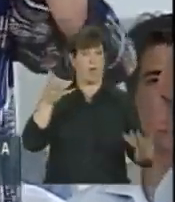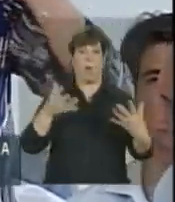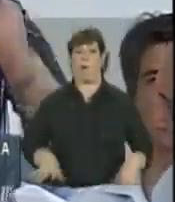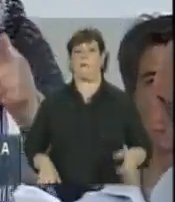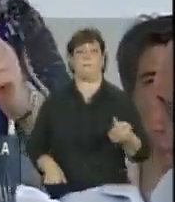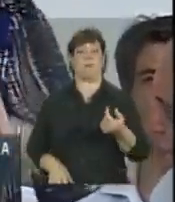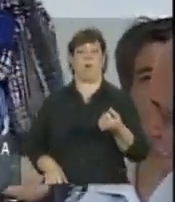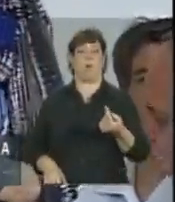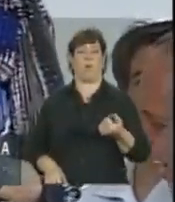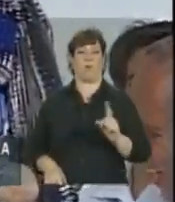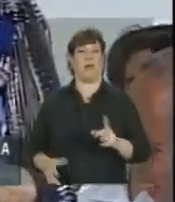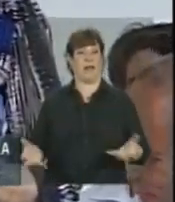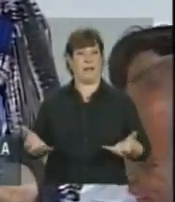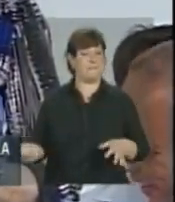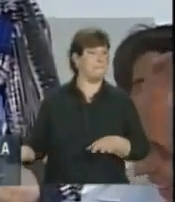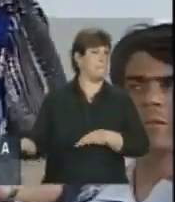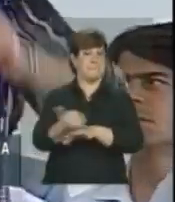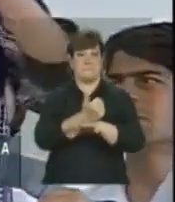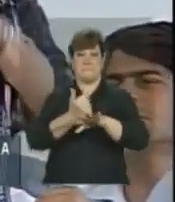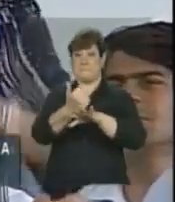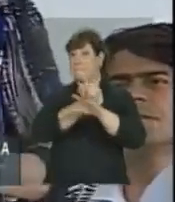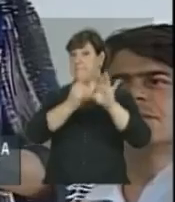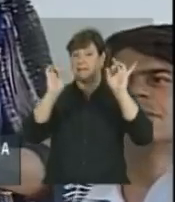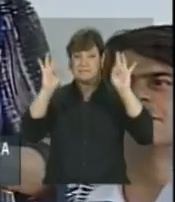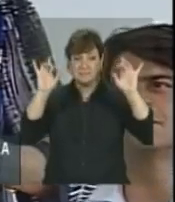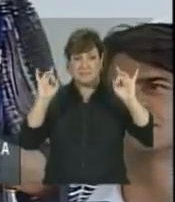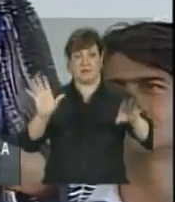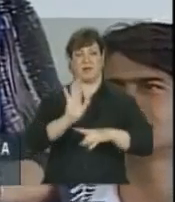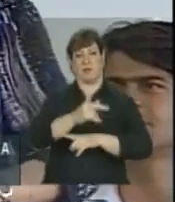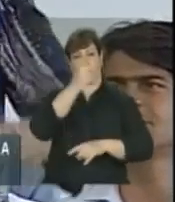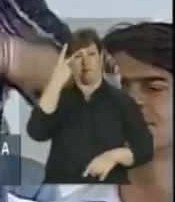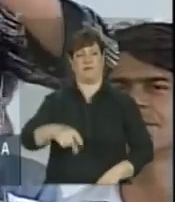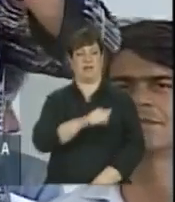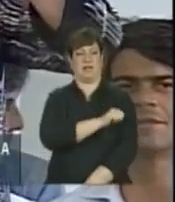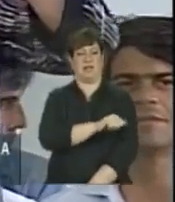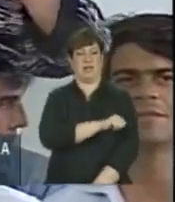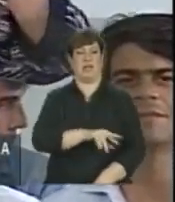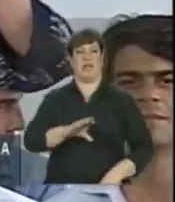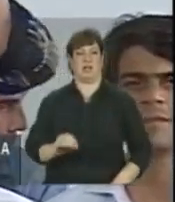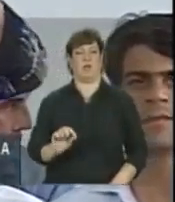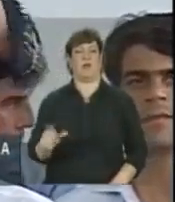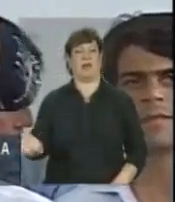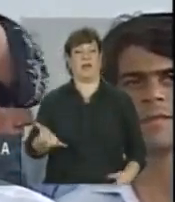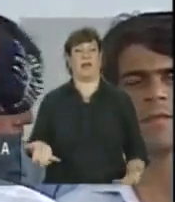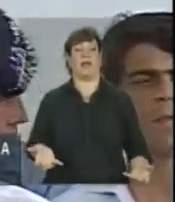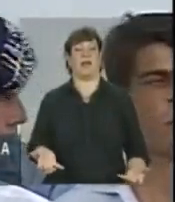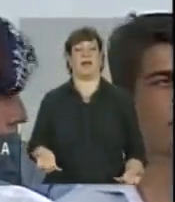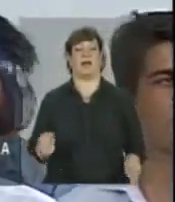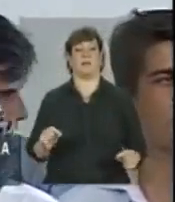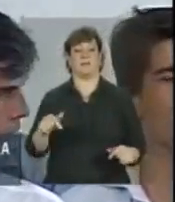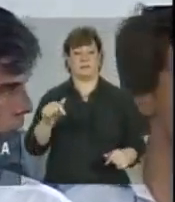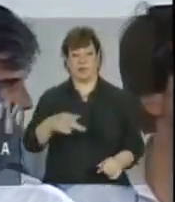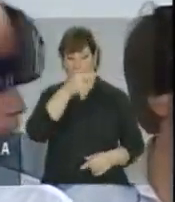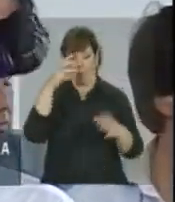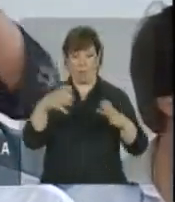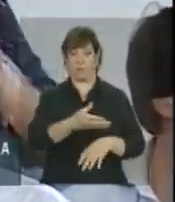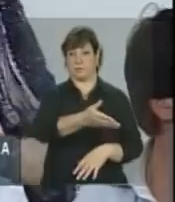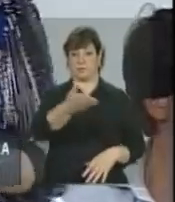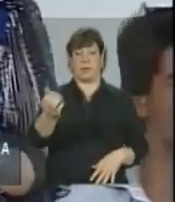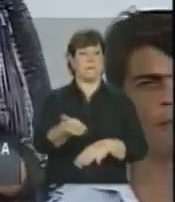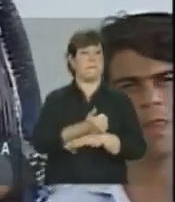melhor possível para a população do Rio de Janeiro. Ele quer para essa comunidade aqui